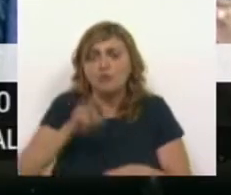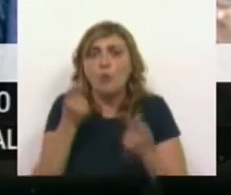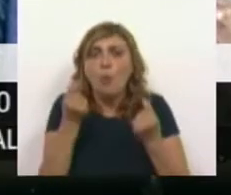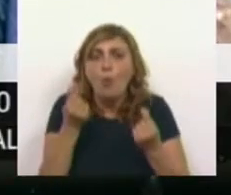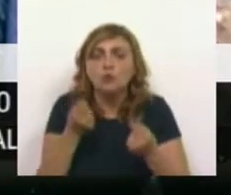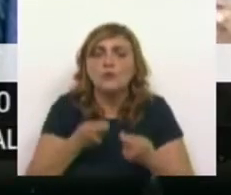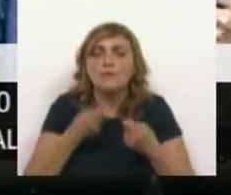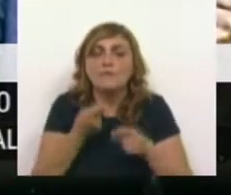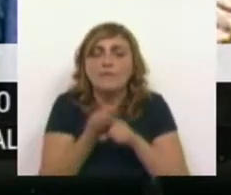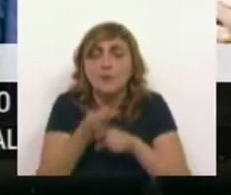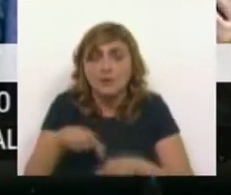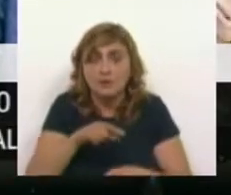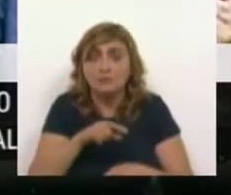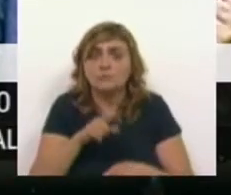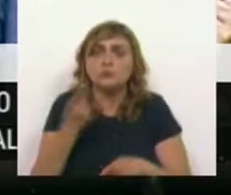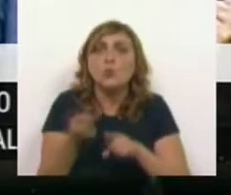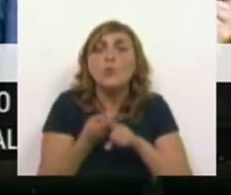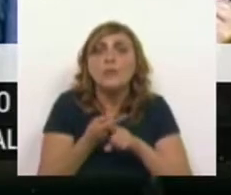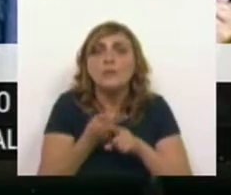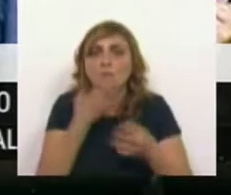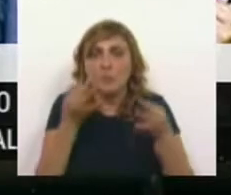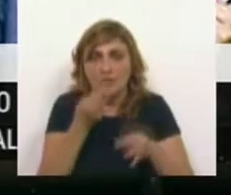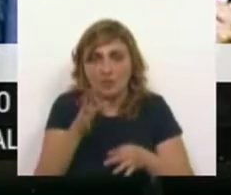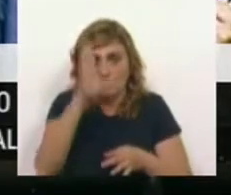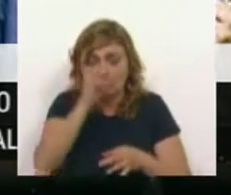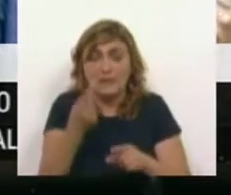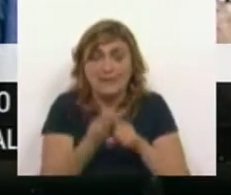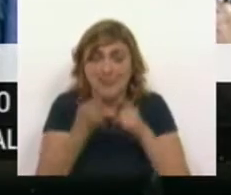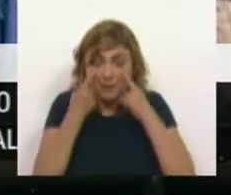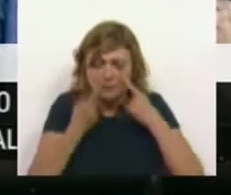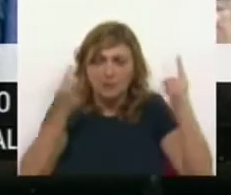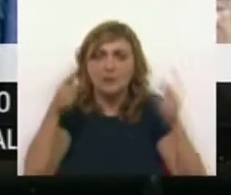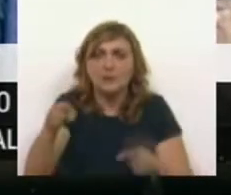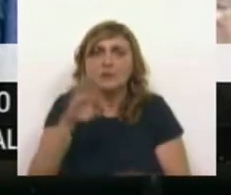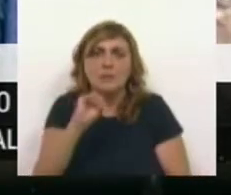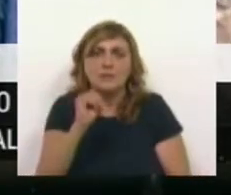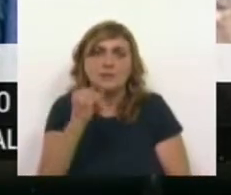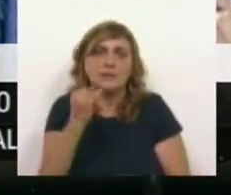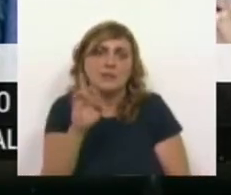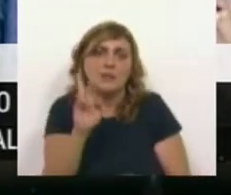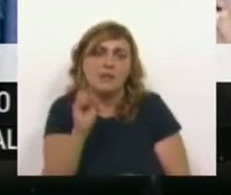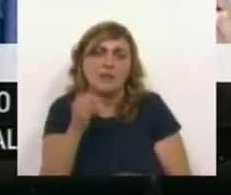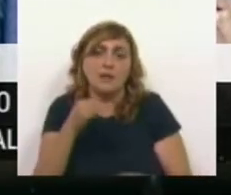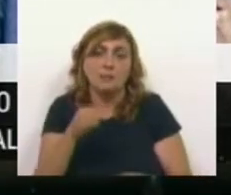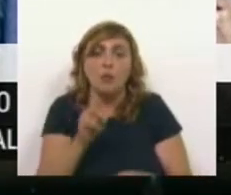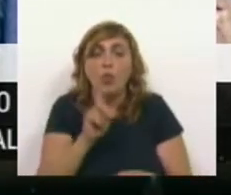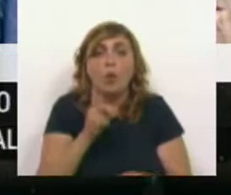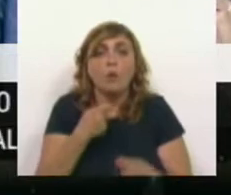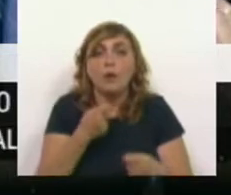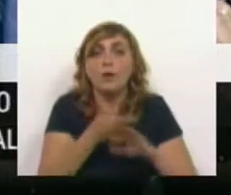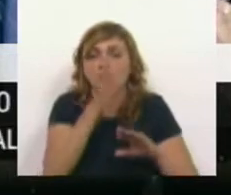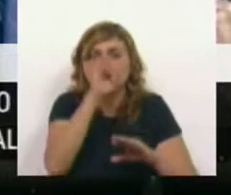custos financeiros e o interesse do Estado e o interesse público, o Siresp não teria custado ao Estado